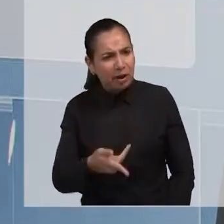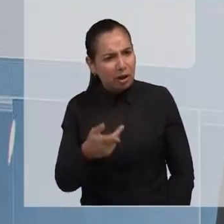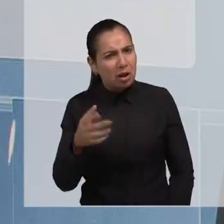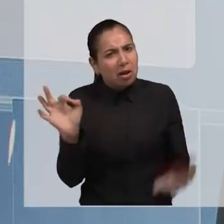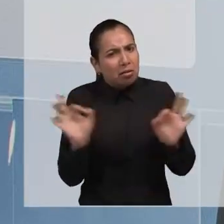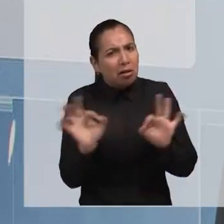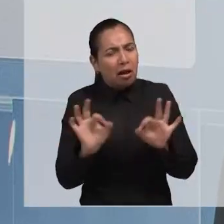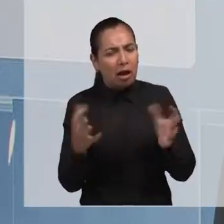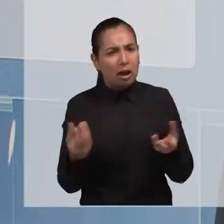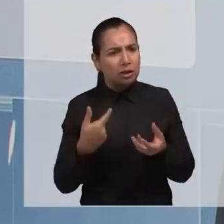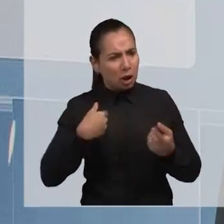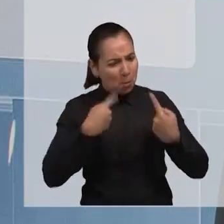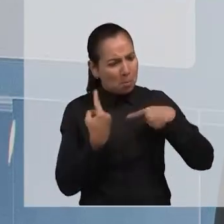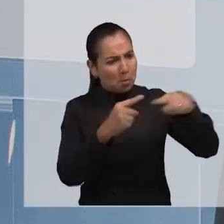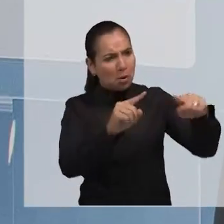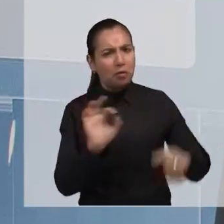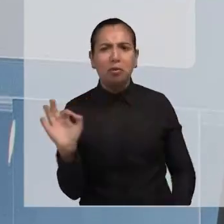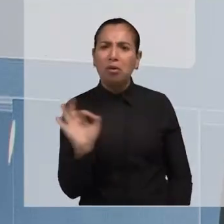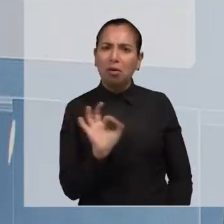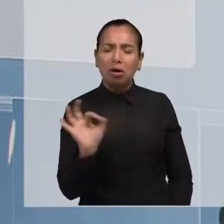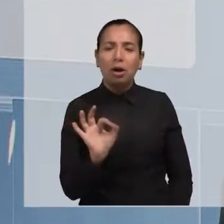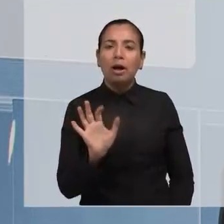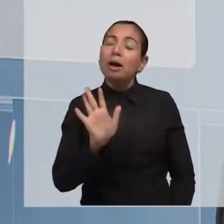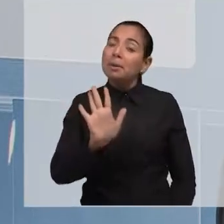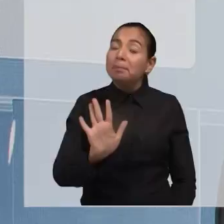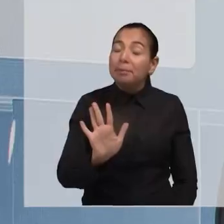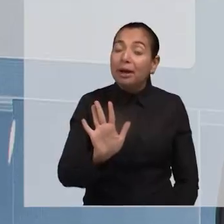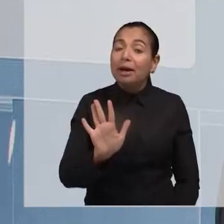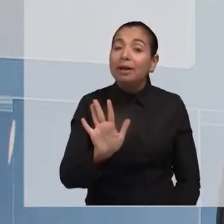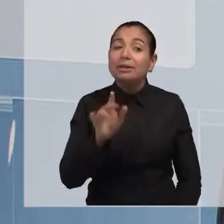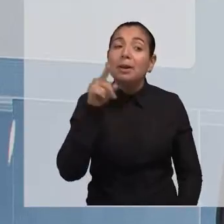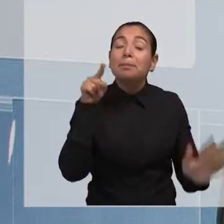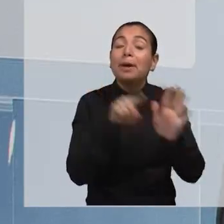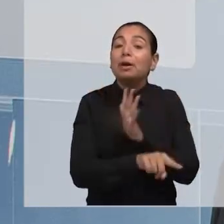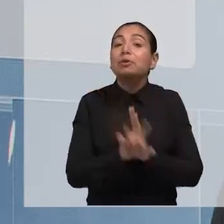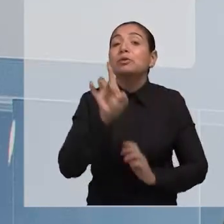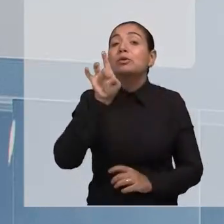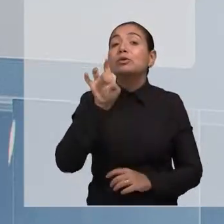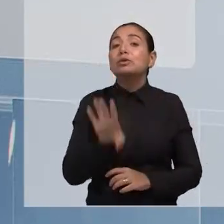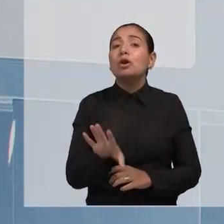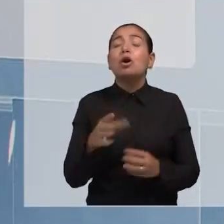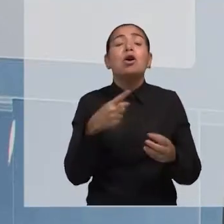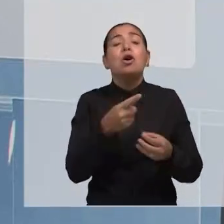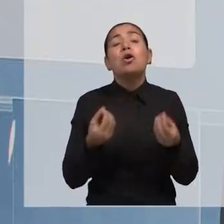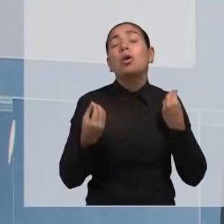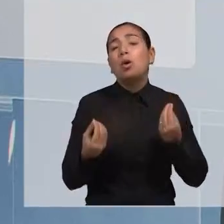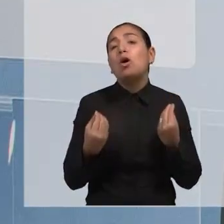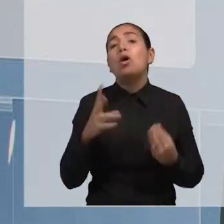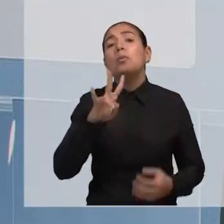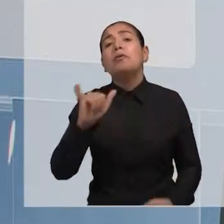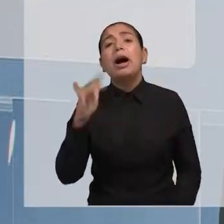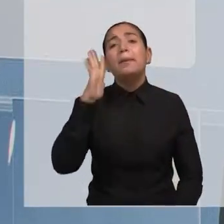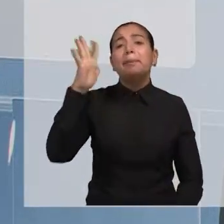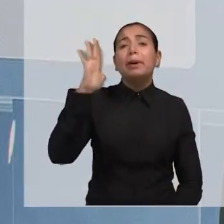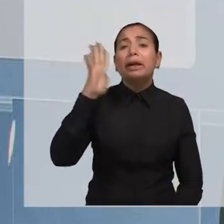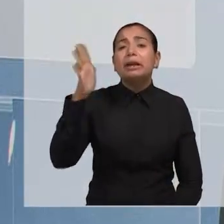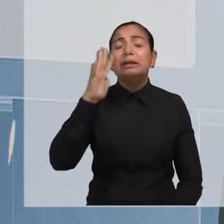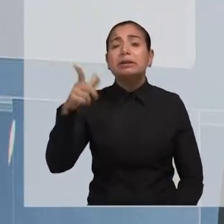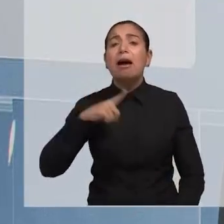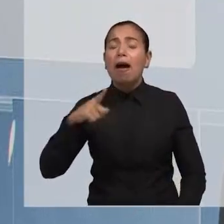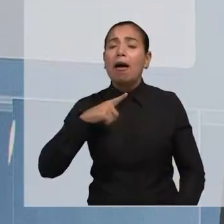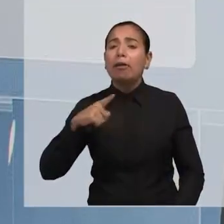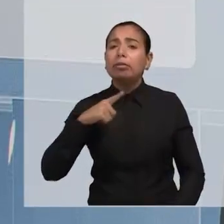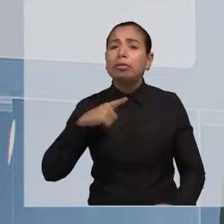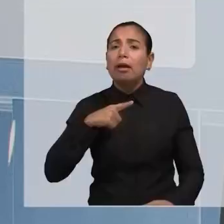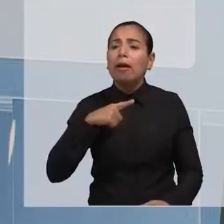dizer nada, eu nem lhe provoquei. Mas ela só fez a pergunta seguinte, como é que o senhor vai pensar numa coligação com o